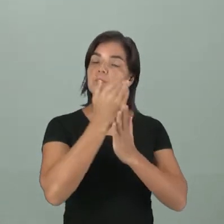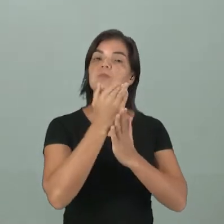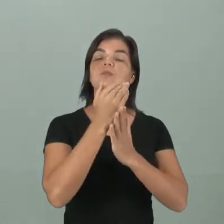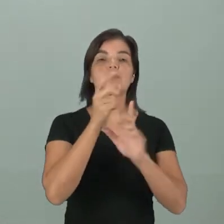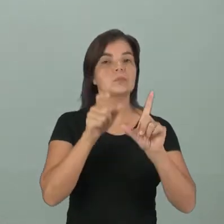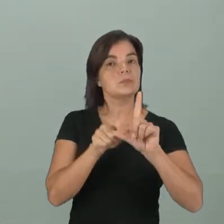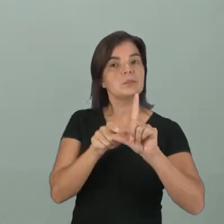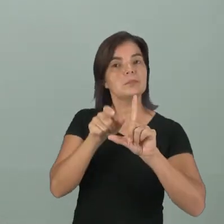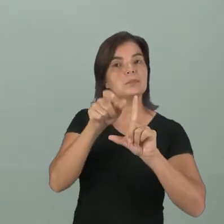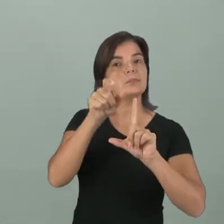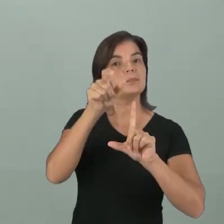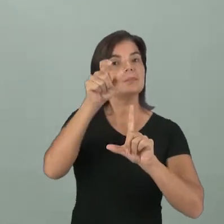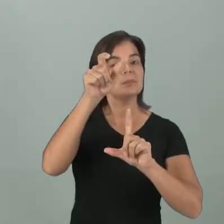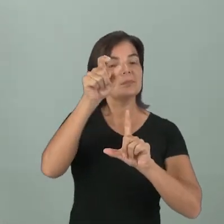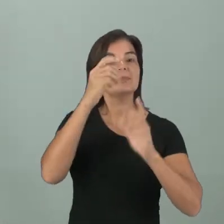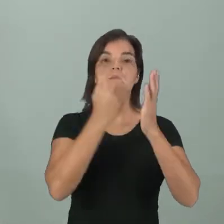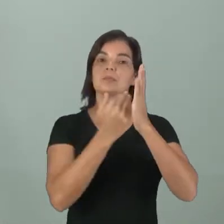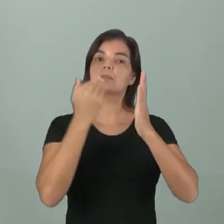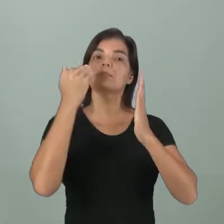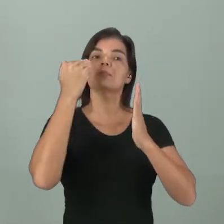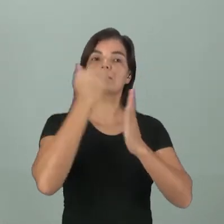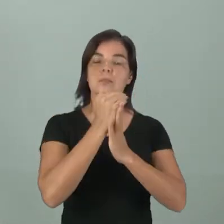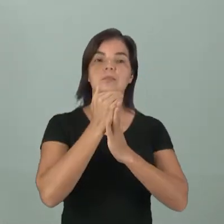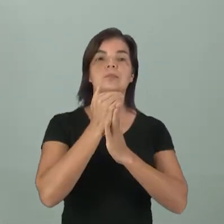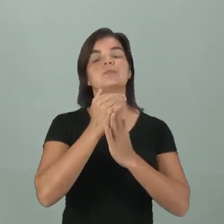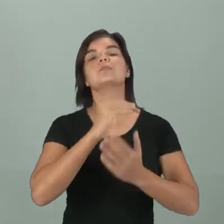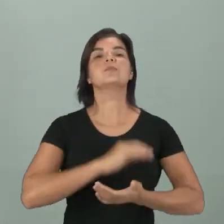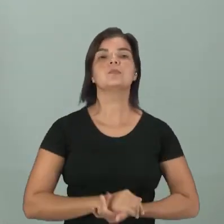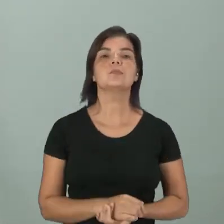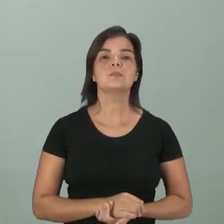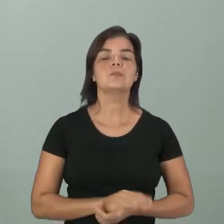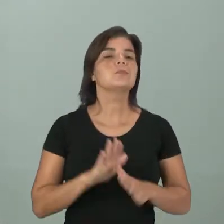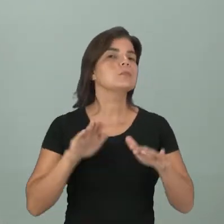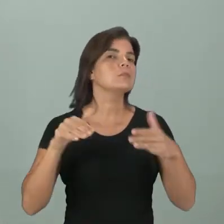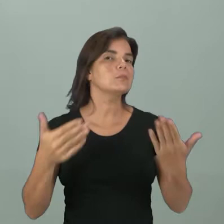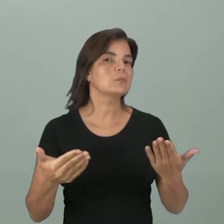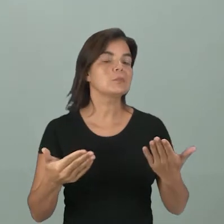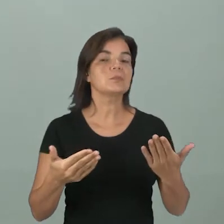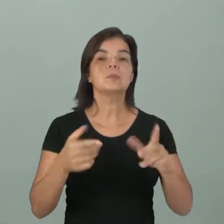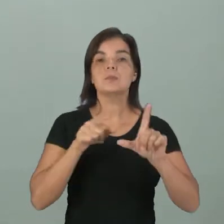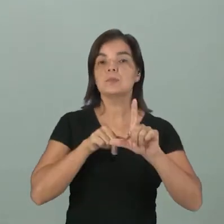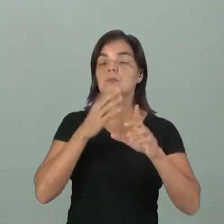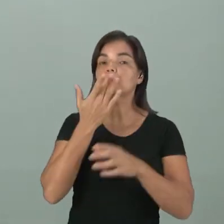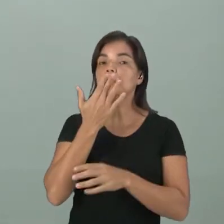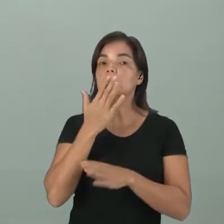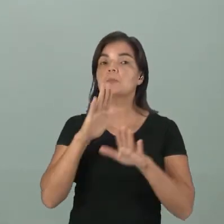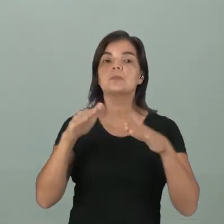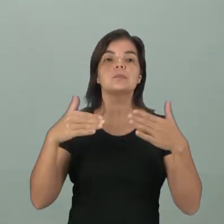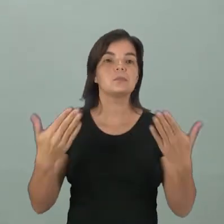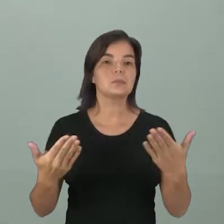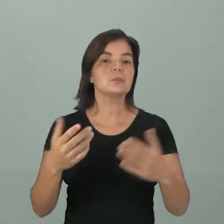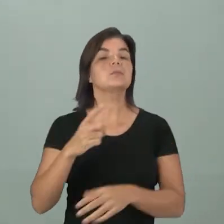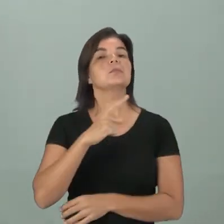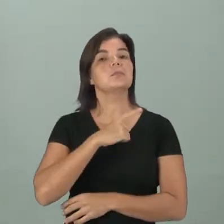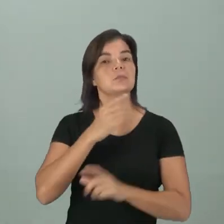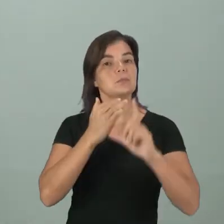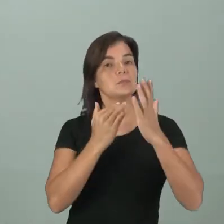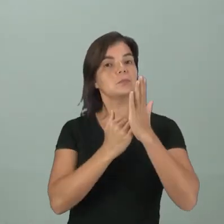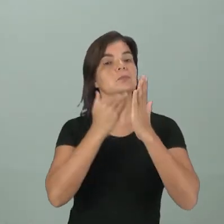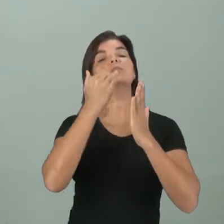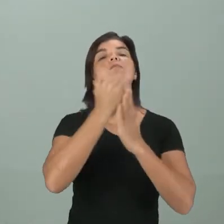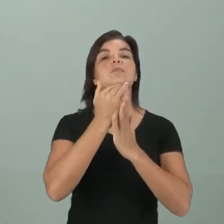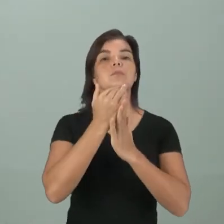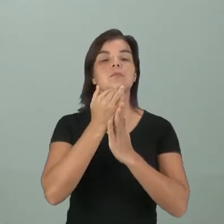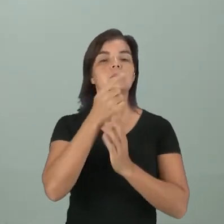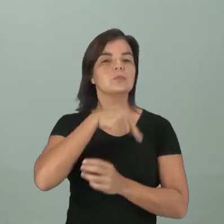nossa coluna, a nossa barra está maior. Qual a barra, de qual cor é a barra que está maior no